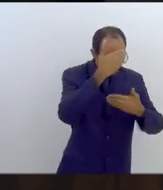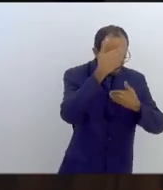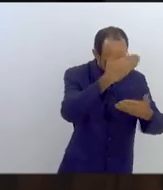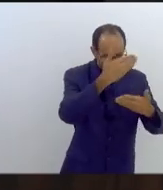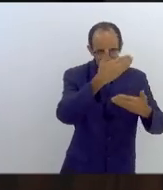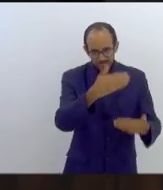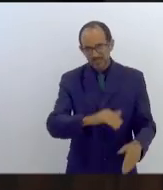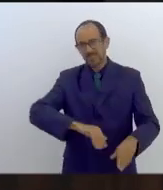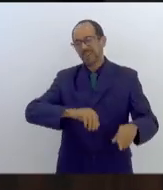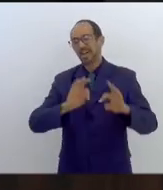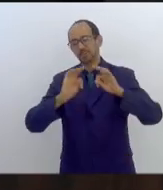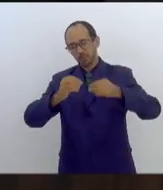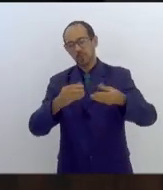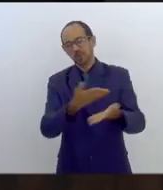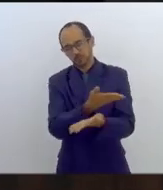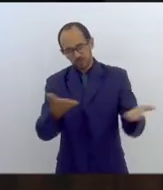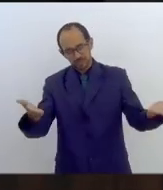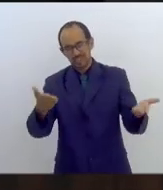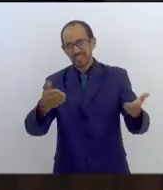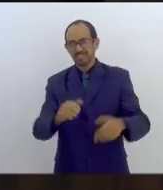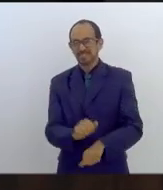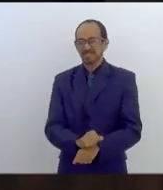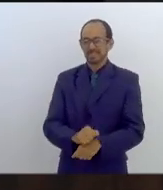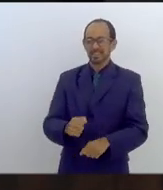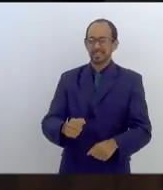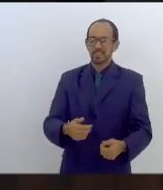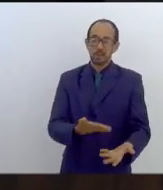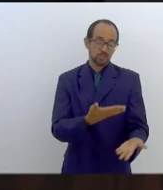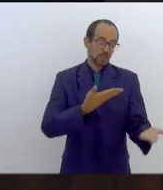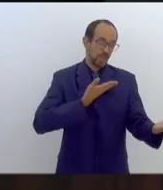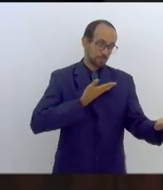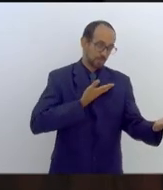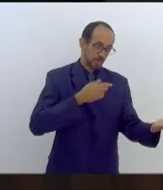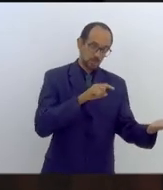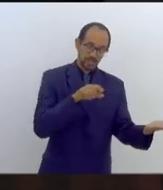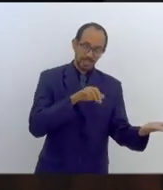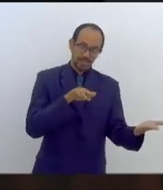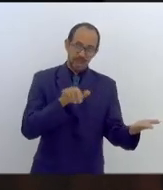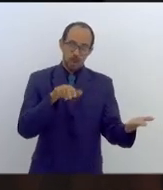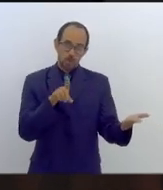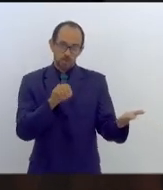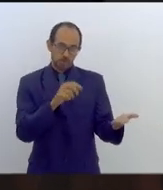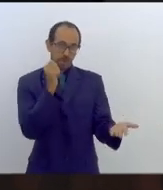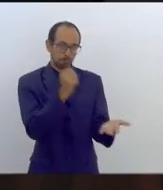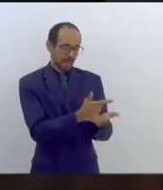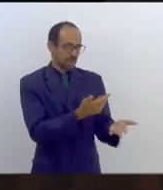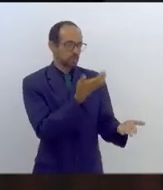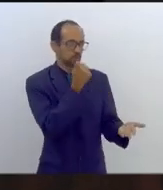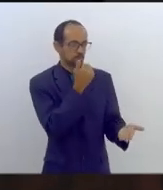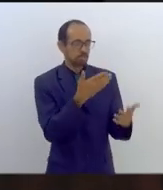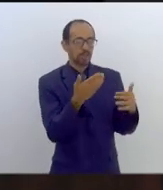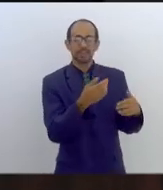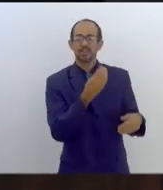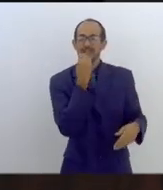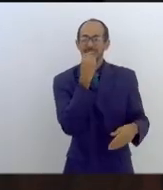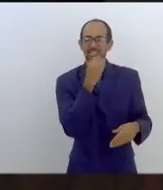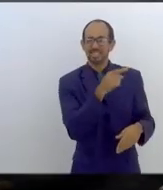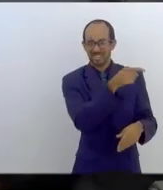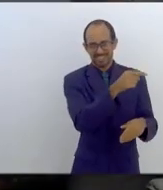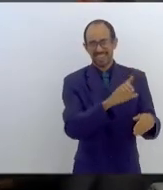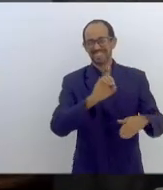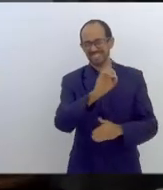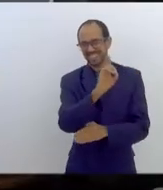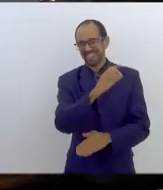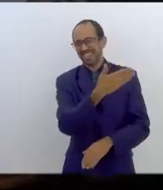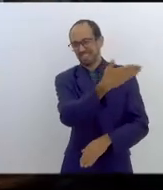pela presença de todos e todos e o nosso amigo Ziraldo está patrocinando um coquetel aqui ó na saída à direita obrigado